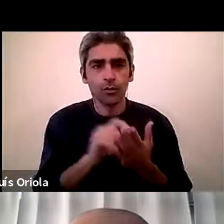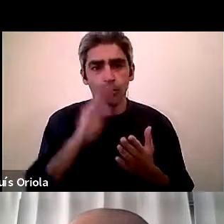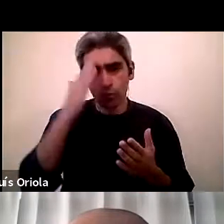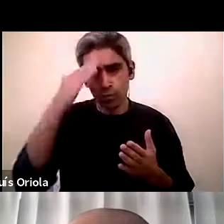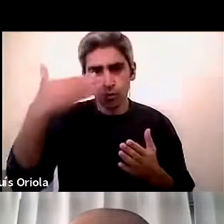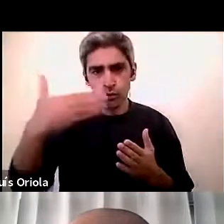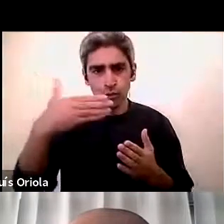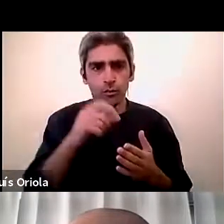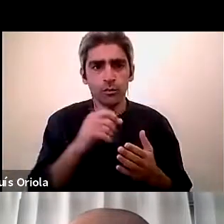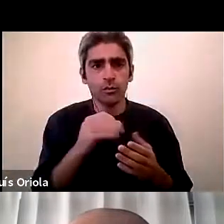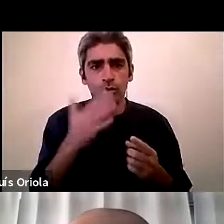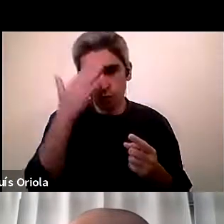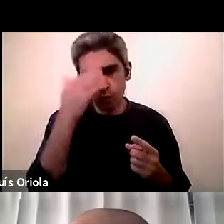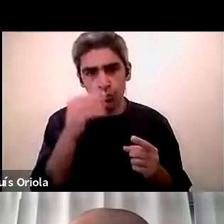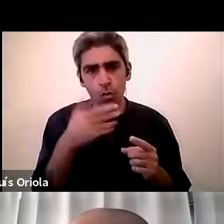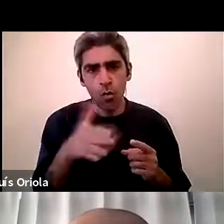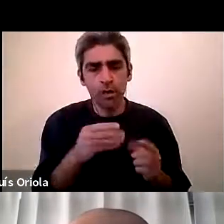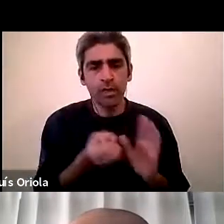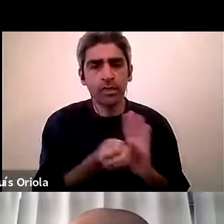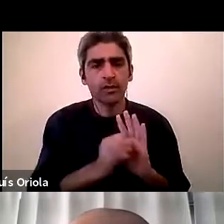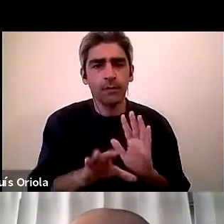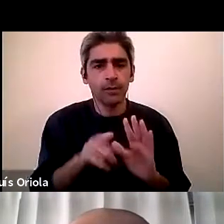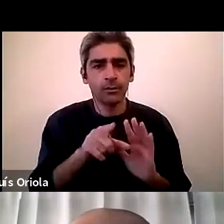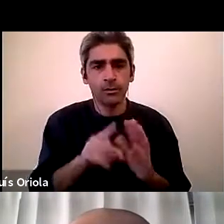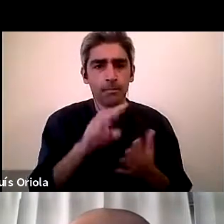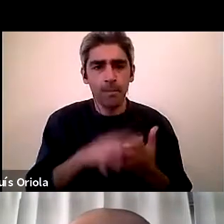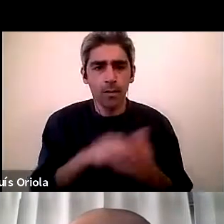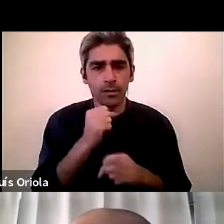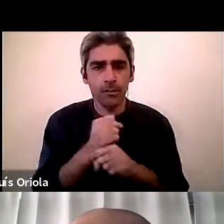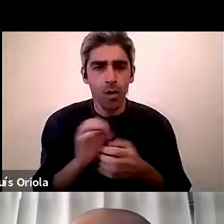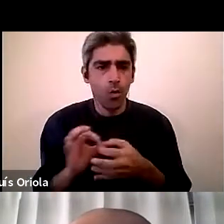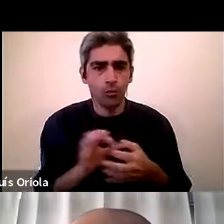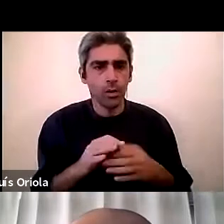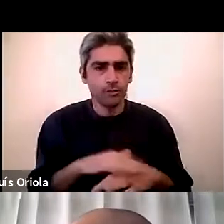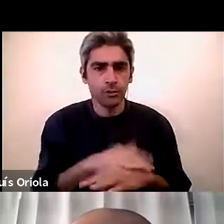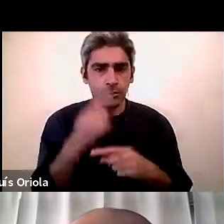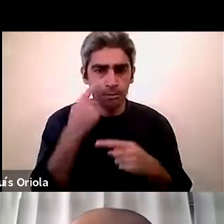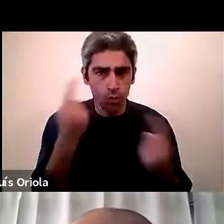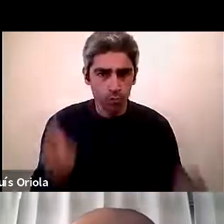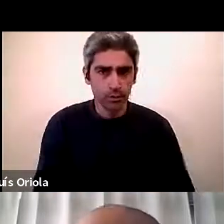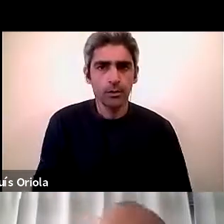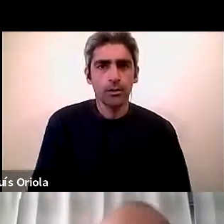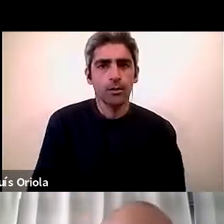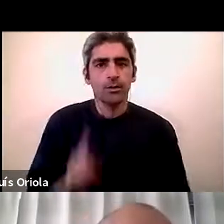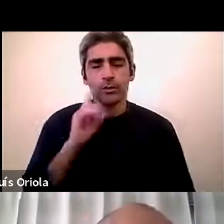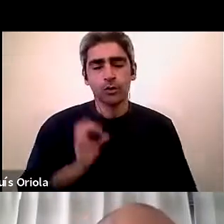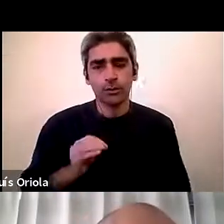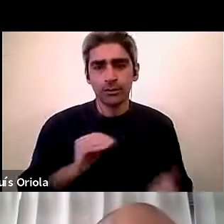do número 11 do despacho que deu origem ao plano de trabalho colaborativo da administração pública, que a senhora secretária de Estado já teve a oportunidade